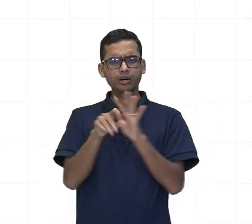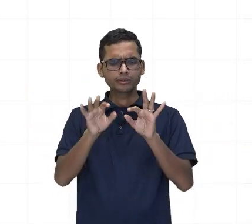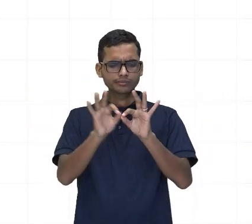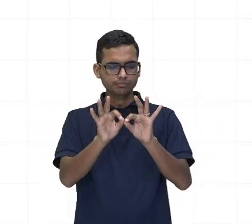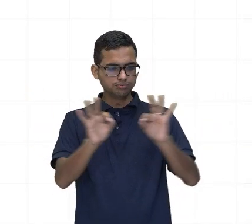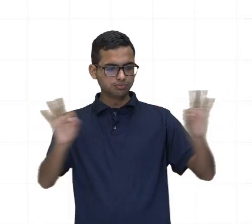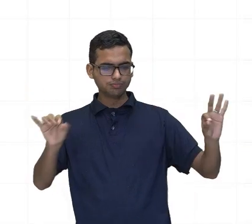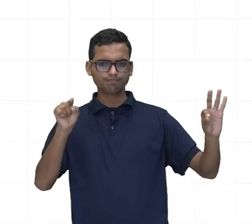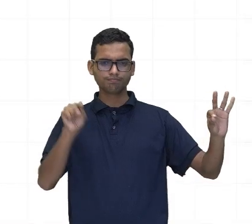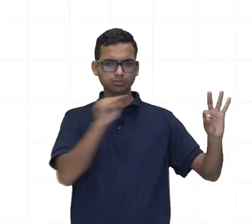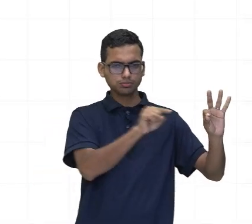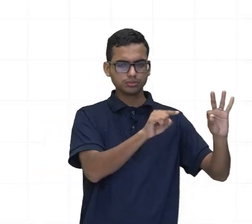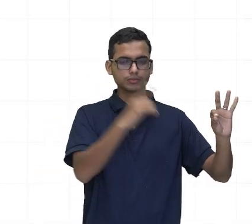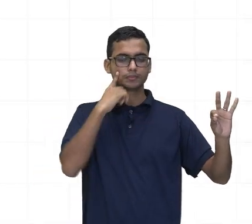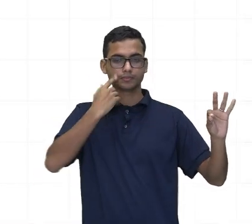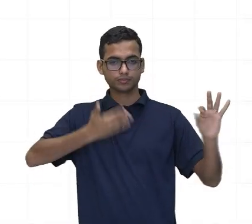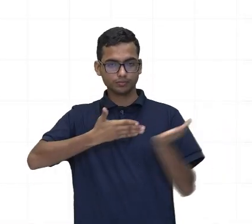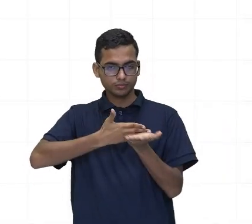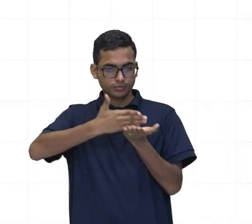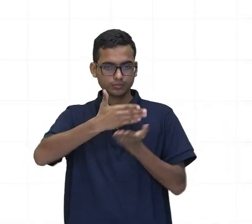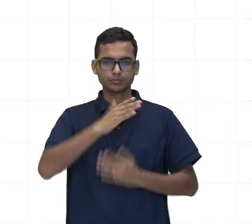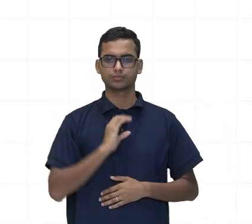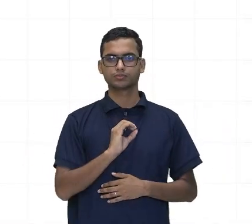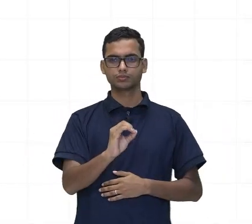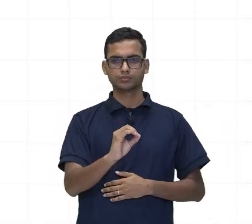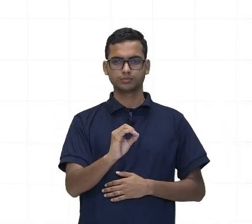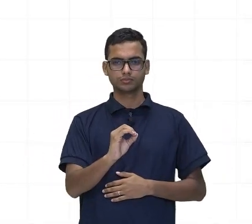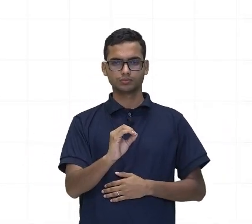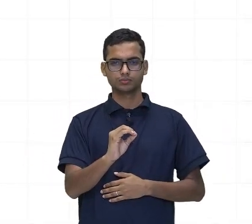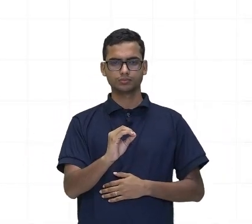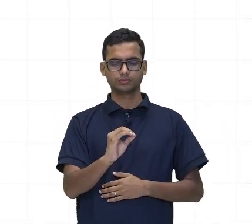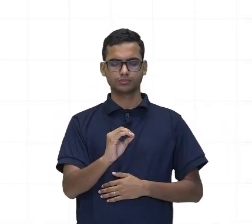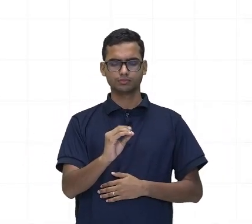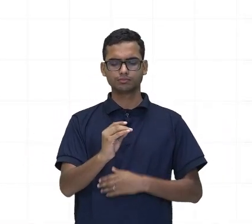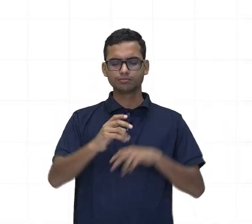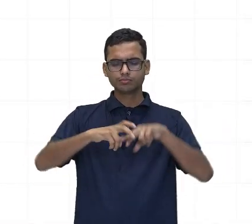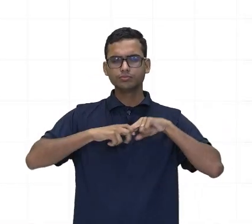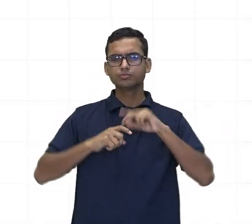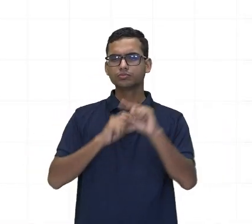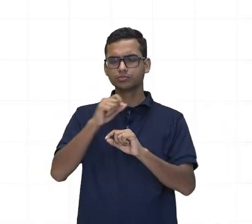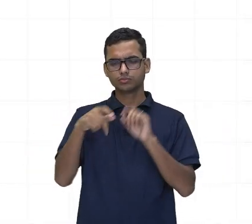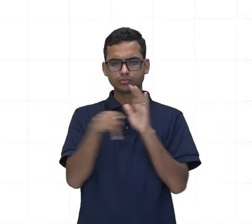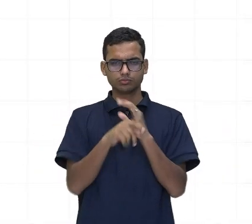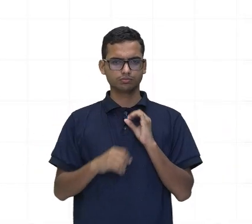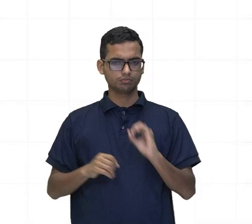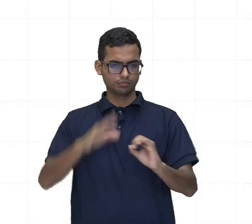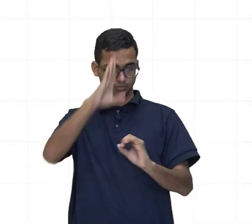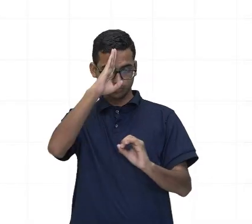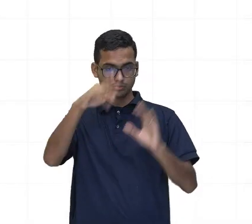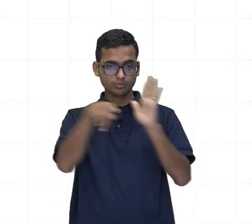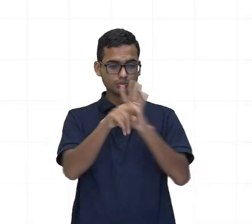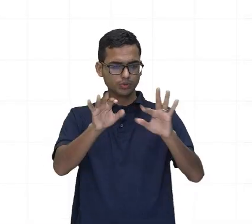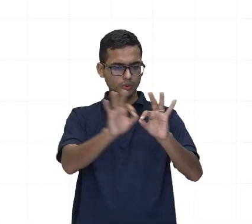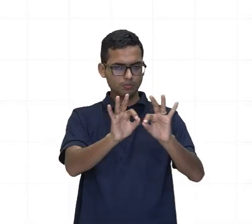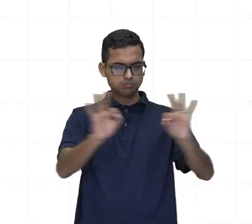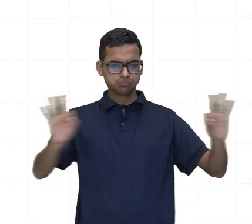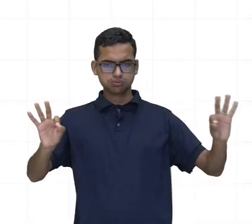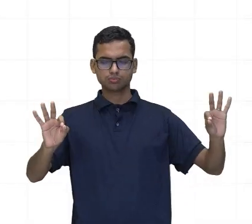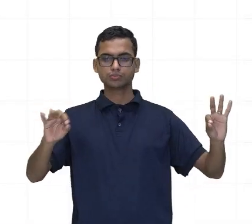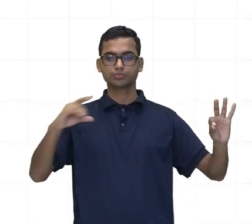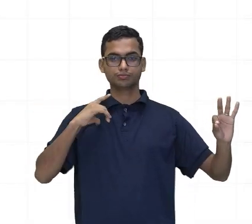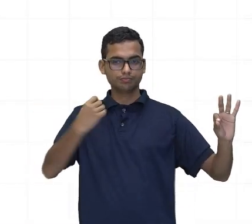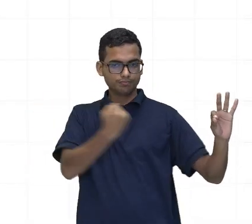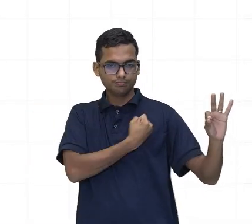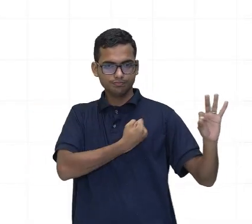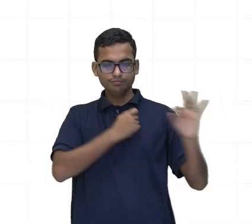começa marcando o zero lá no centro da reta. Por quê? Porque a gente sabe que o zero vai ficar ali entre os números